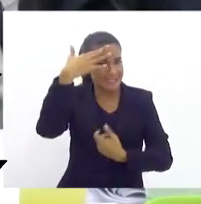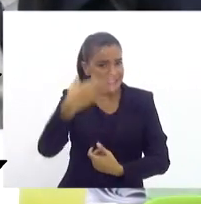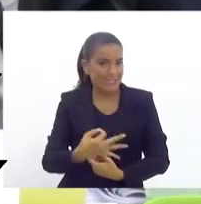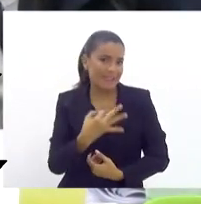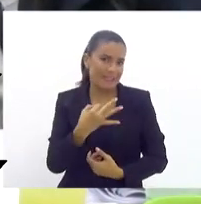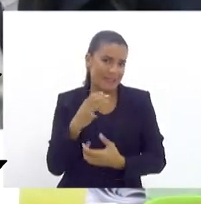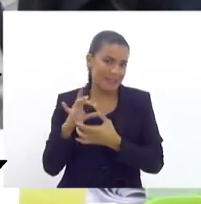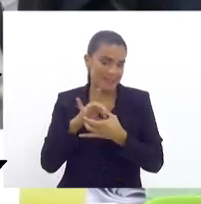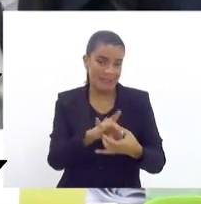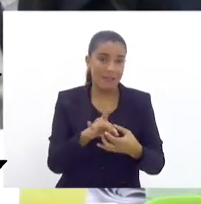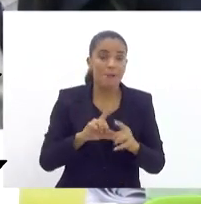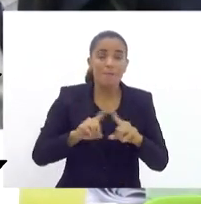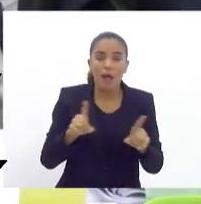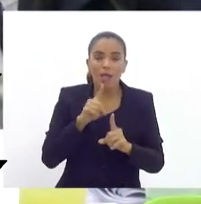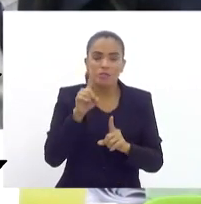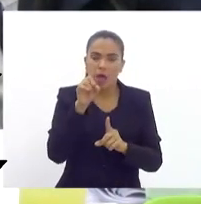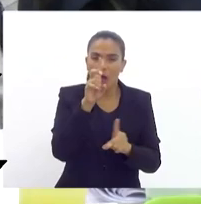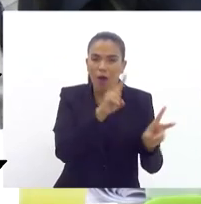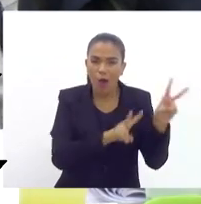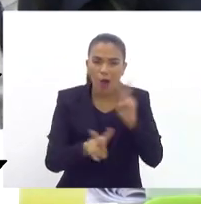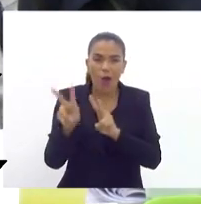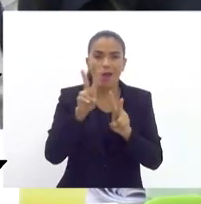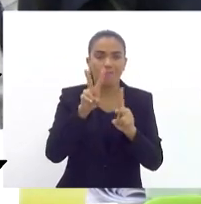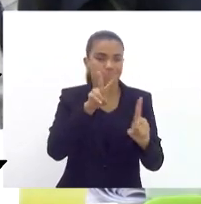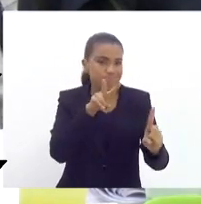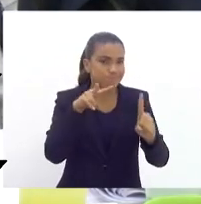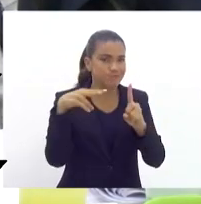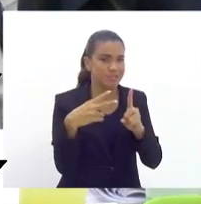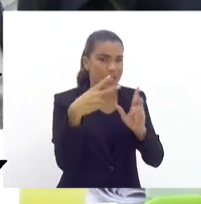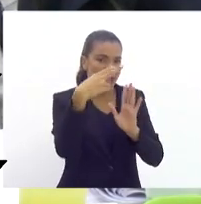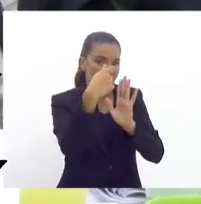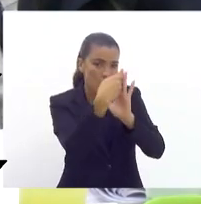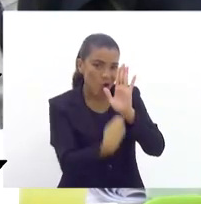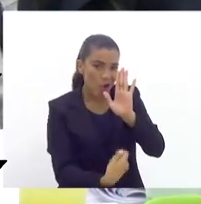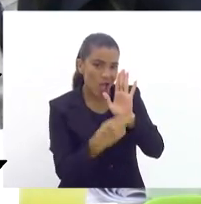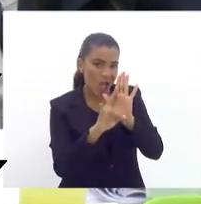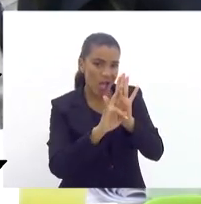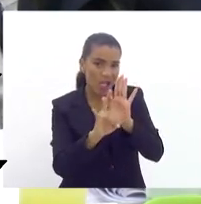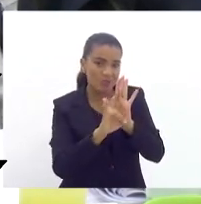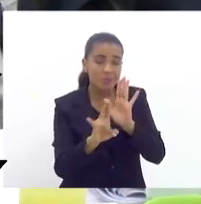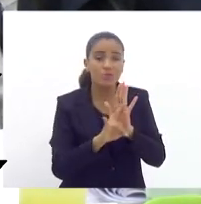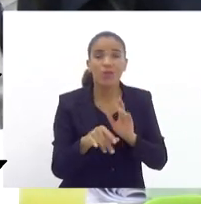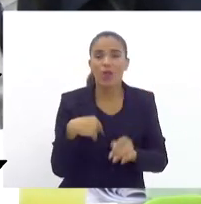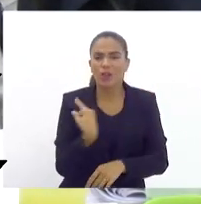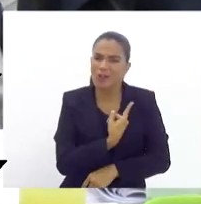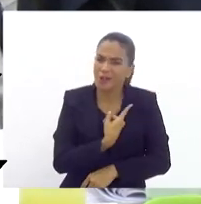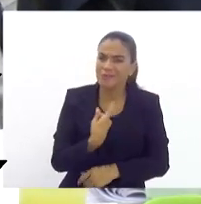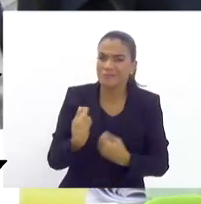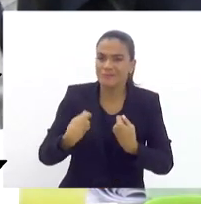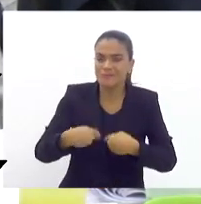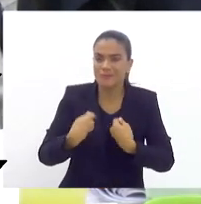Mas, observando o que está absolutamente descrito no regimento, eu preciso ser